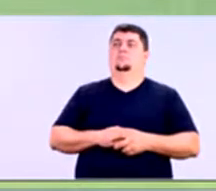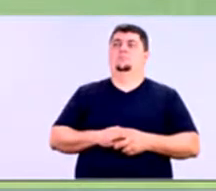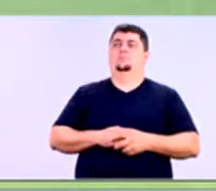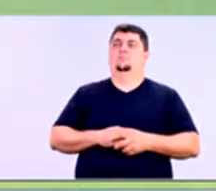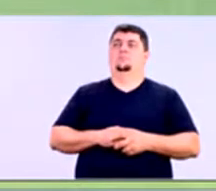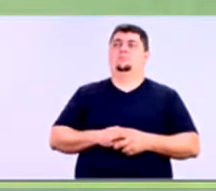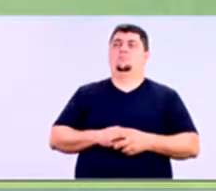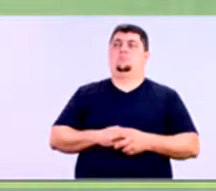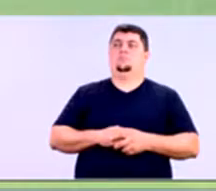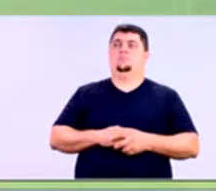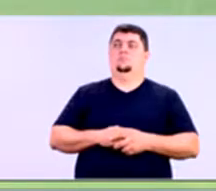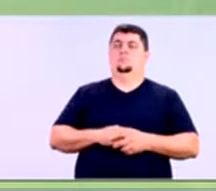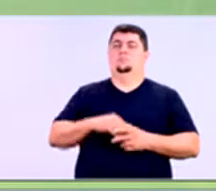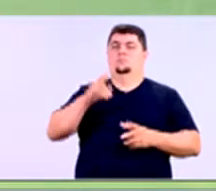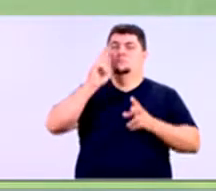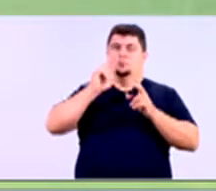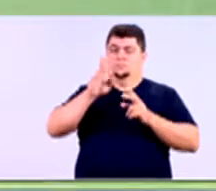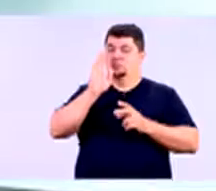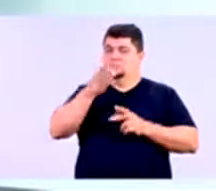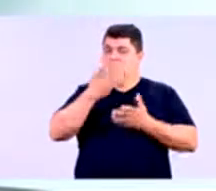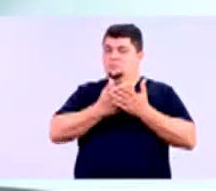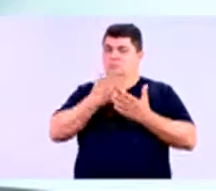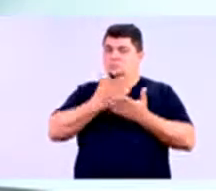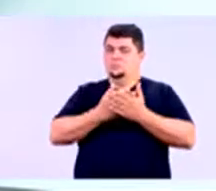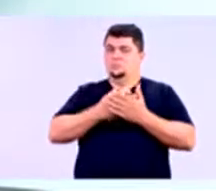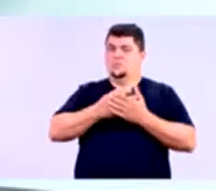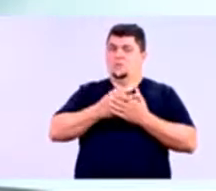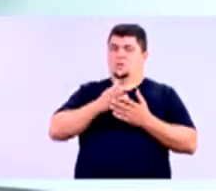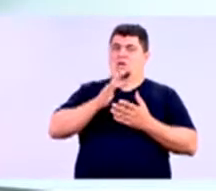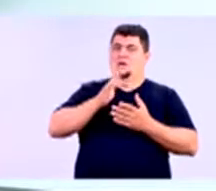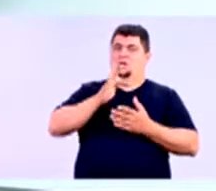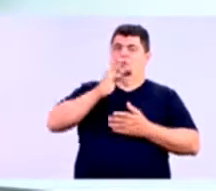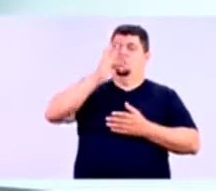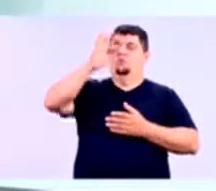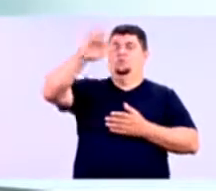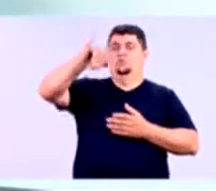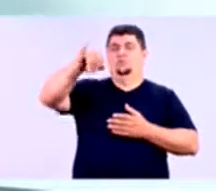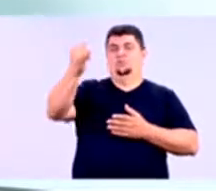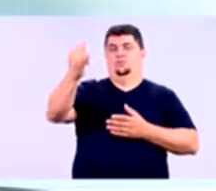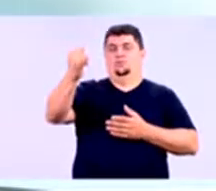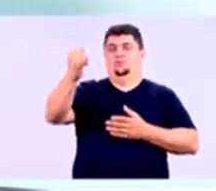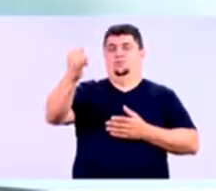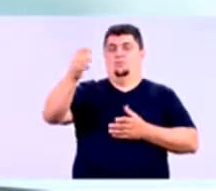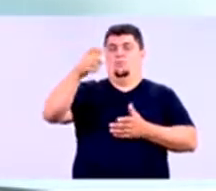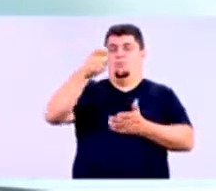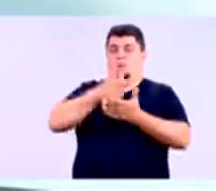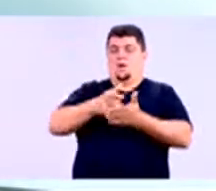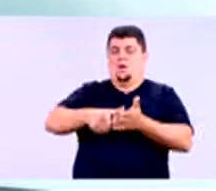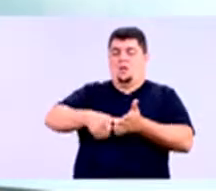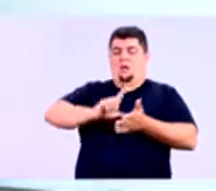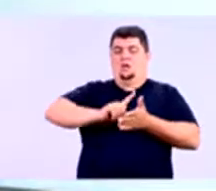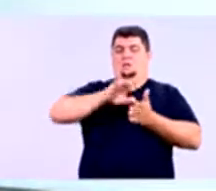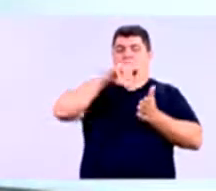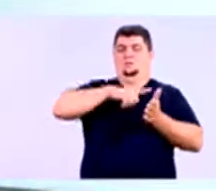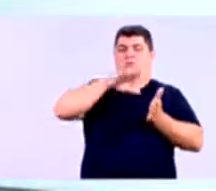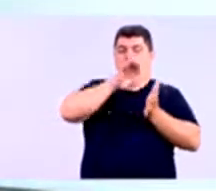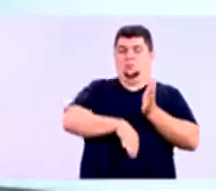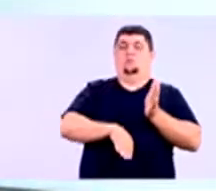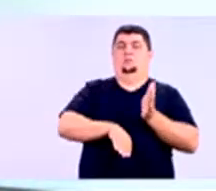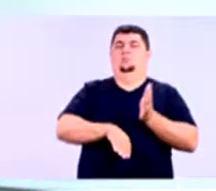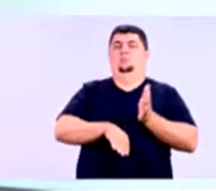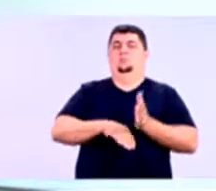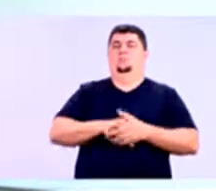Então, vimos, levar o dinheiro para o futuro gera juros, trazer o dinheiro do futuro gera